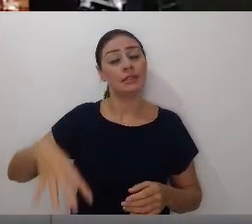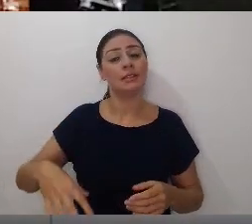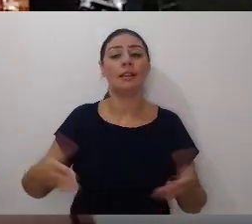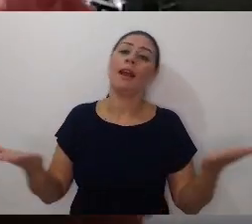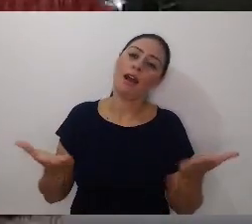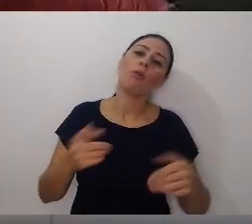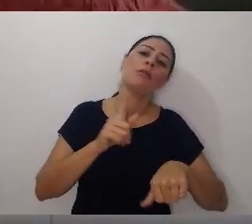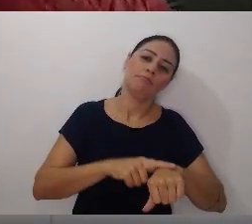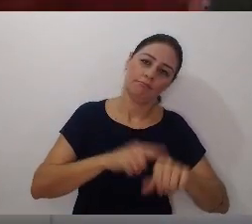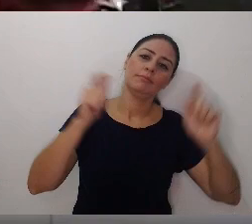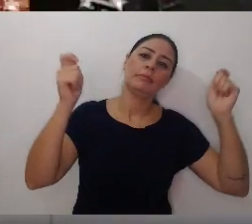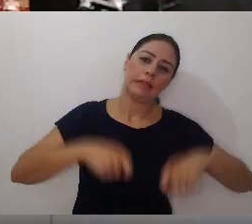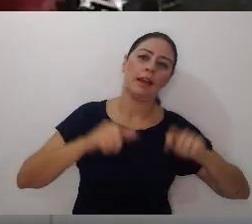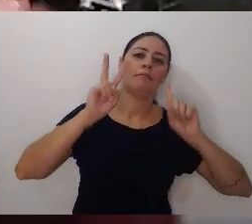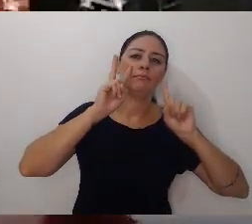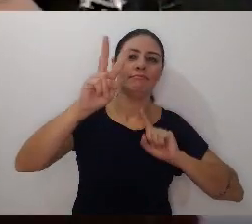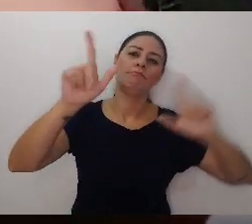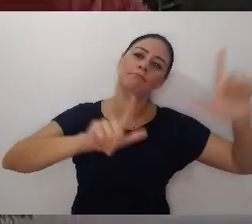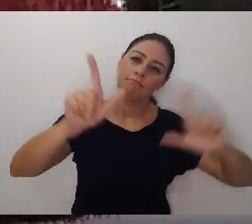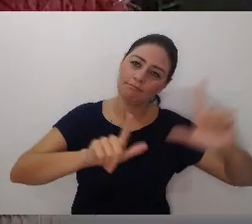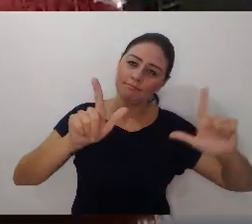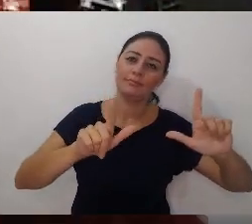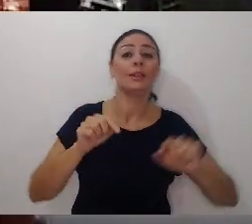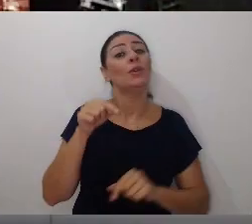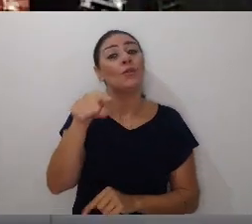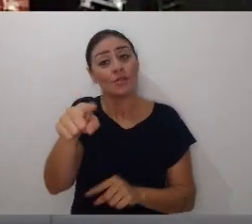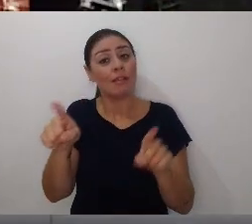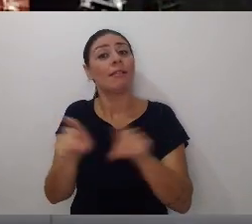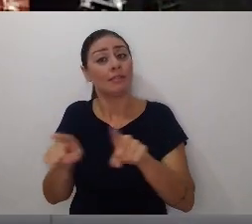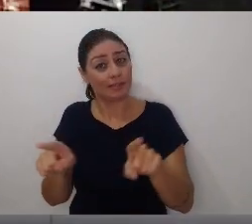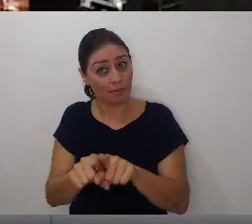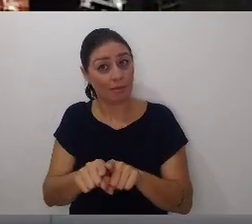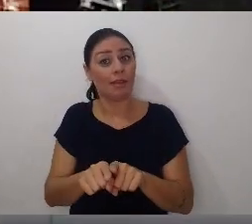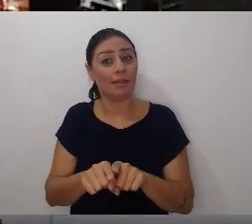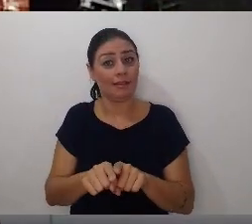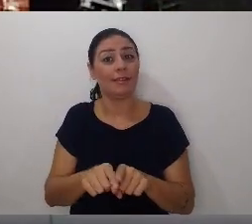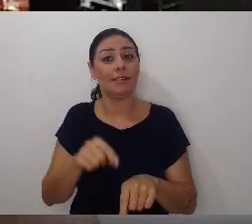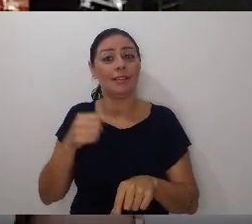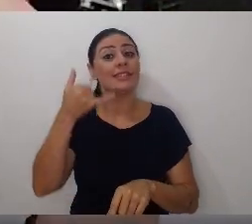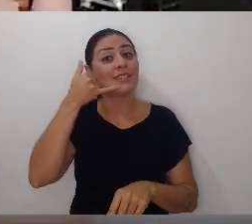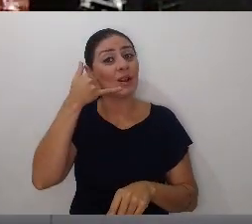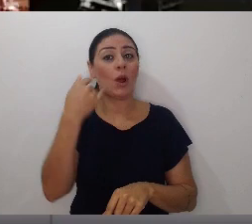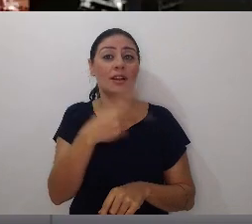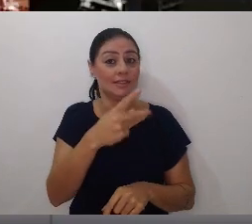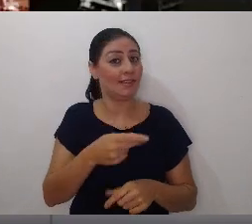é o combinado da leitura, agora é o combinado que sim, você pode assistir, a criança vai melhor.